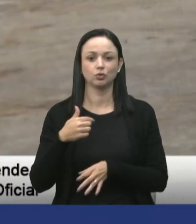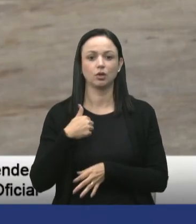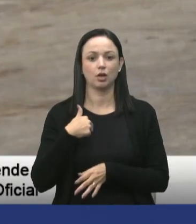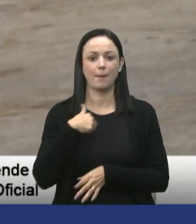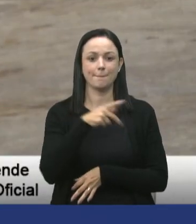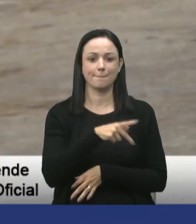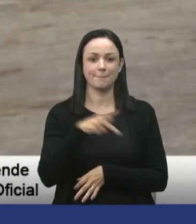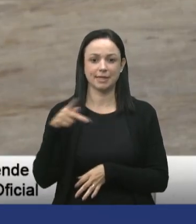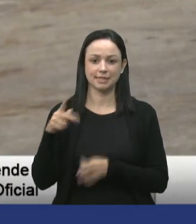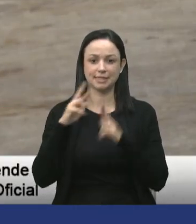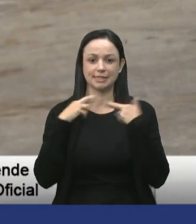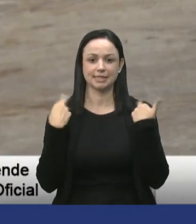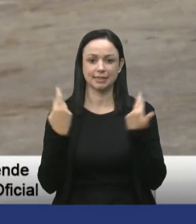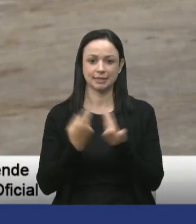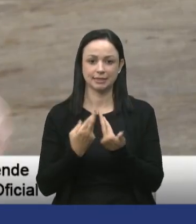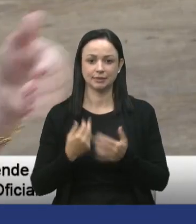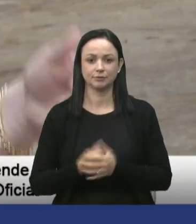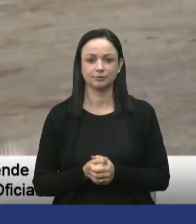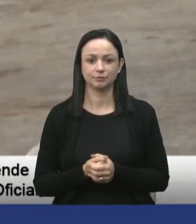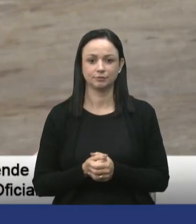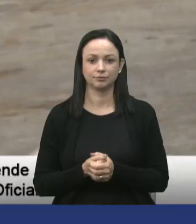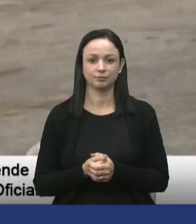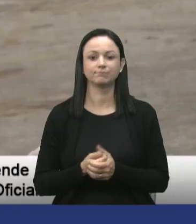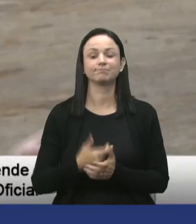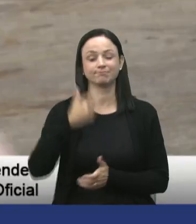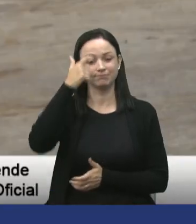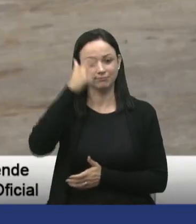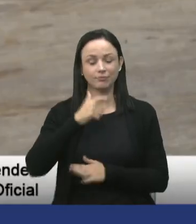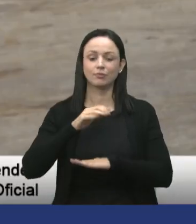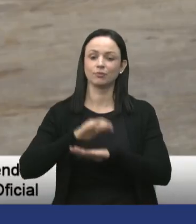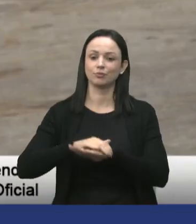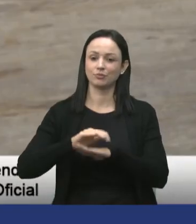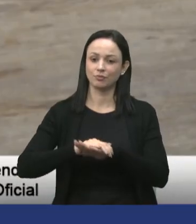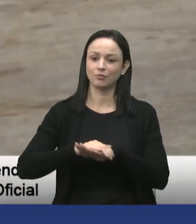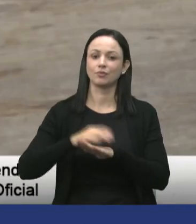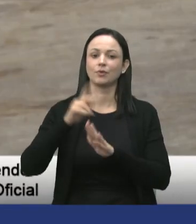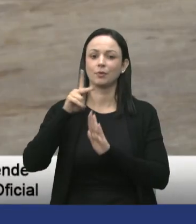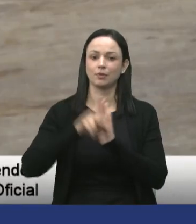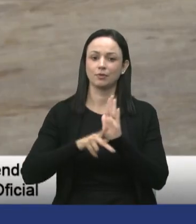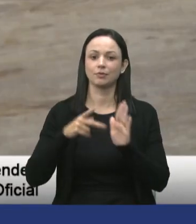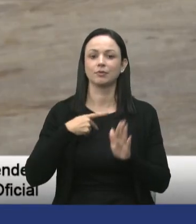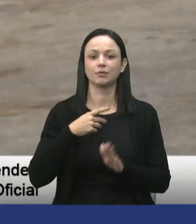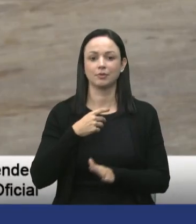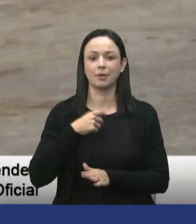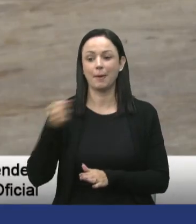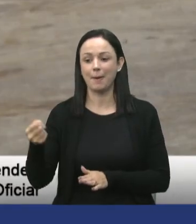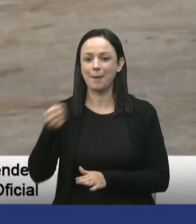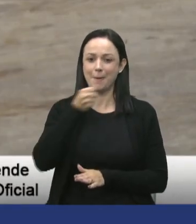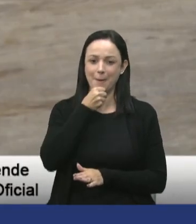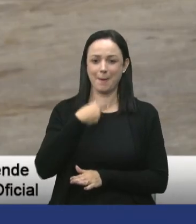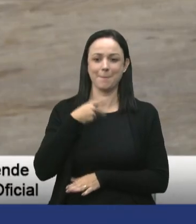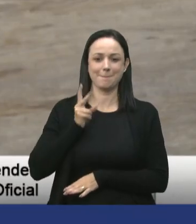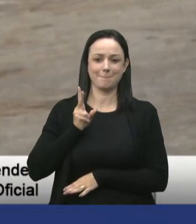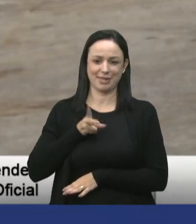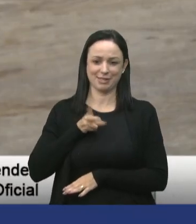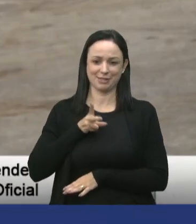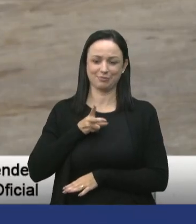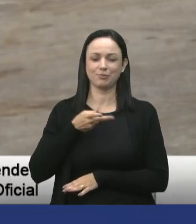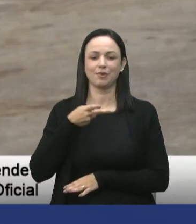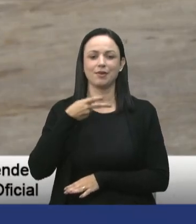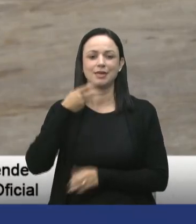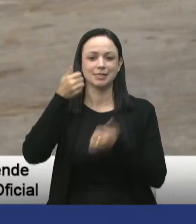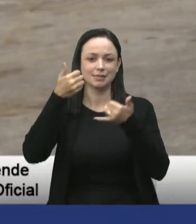a sessão. E na condição de autora do projeto, eu passo a palavra para mim mesma para falar